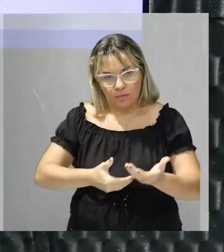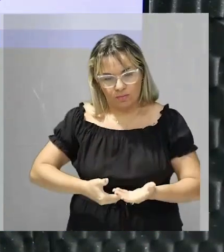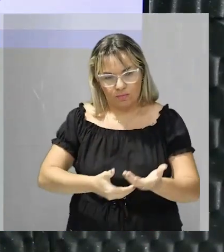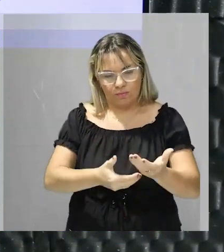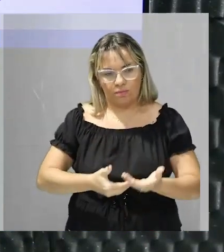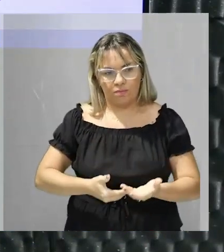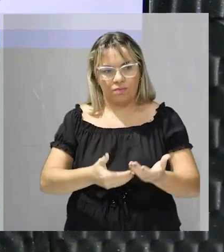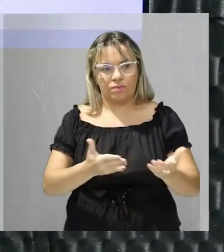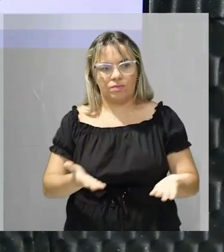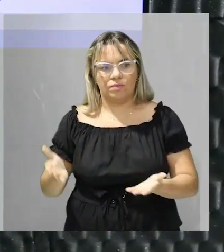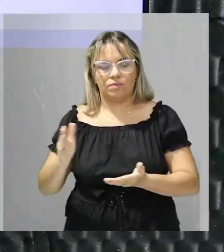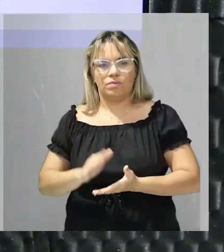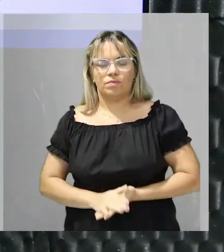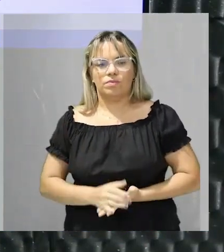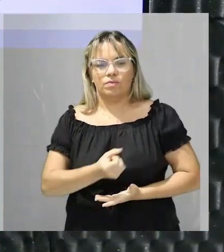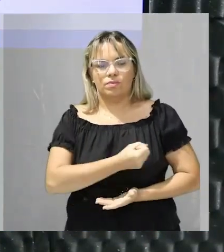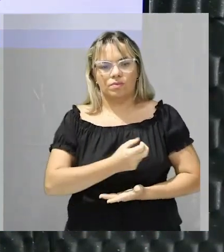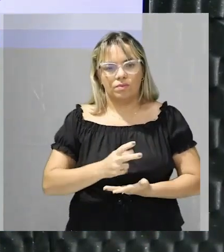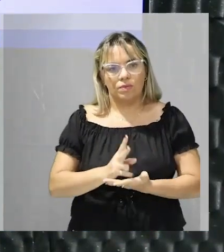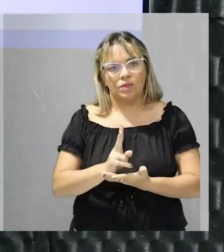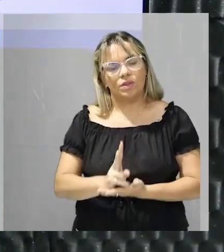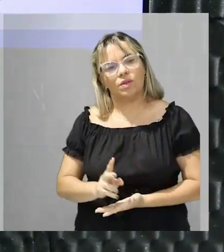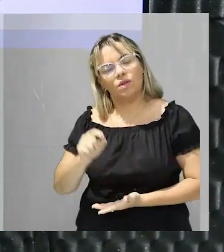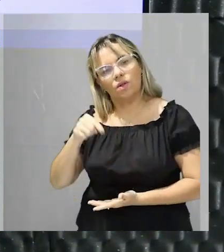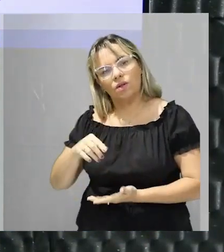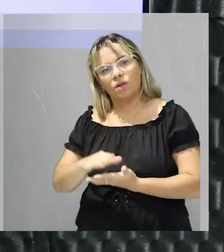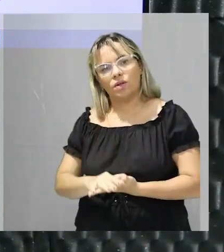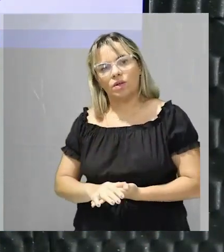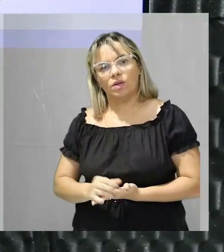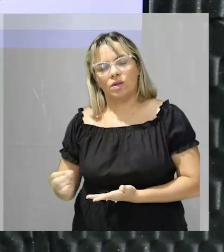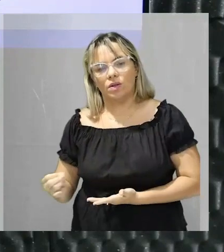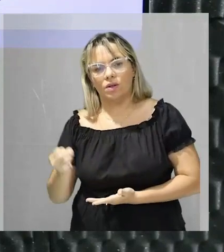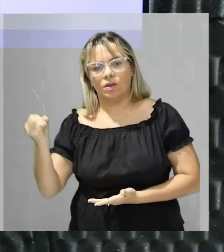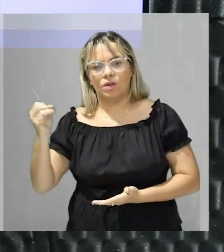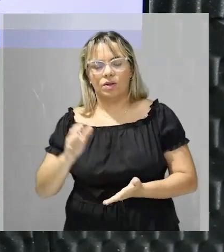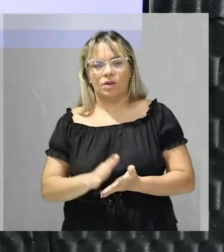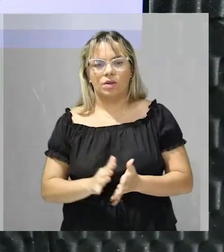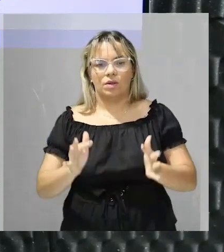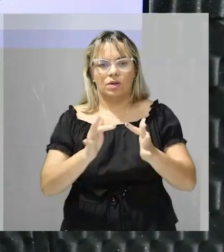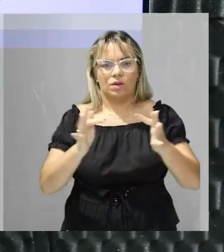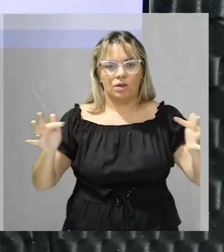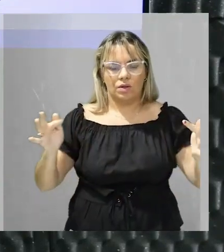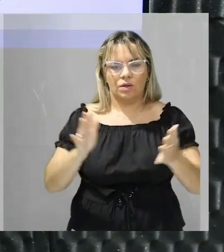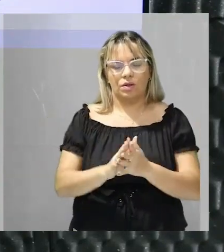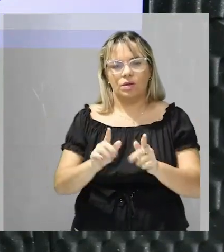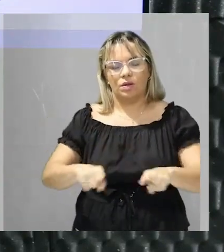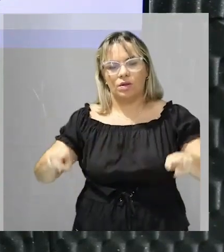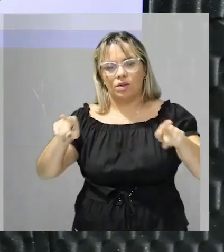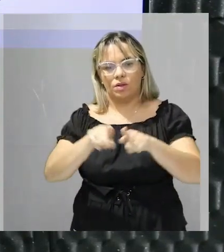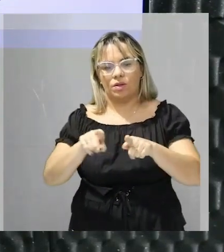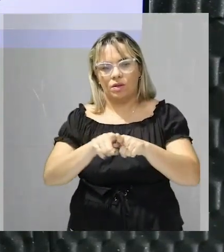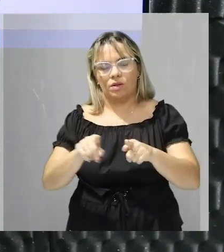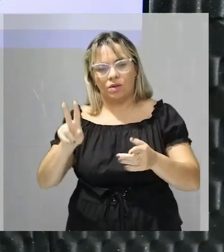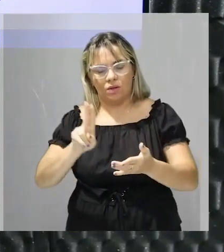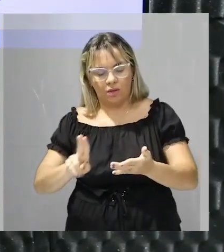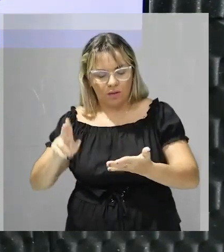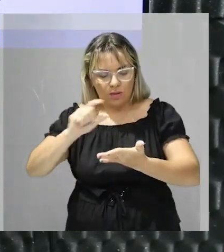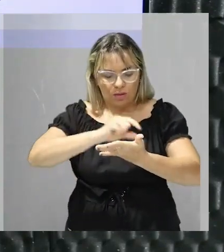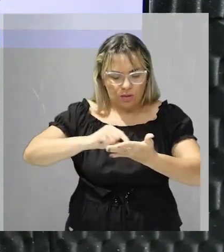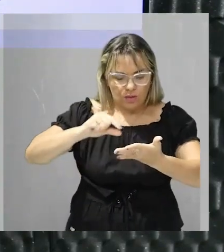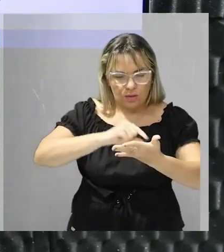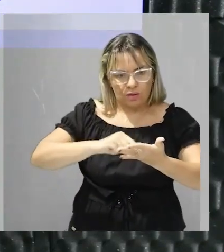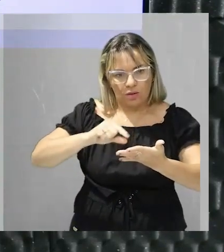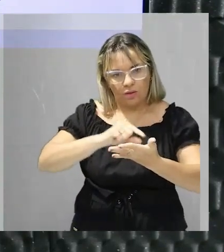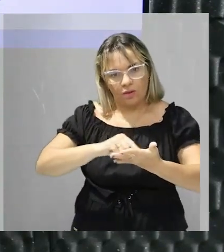esse coeficiente ele é importante essa fórmulazinha tu também já dá destaque aí no teu material e claro aqui tá a explicação né